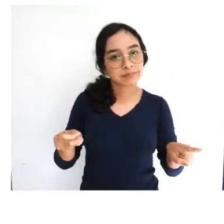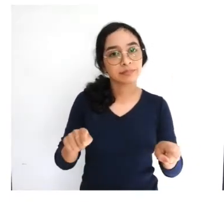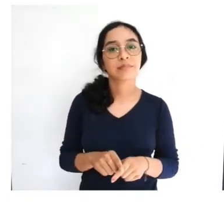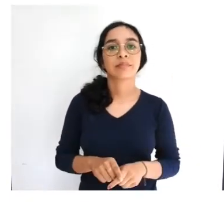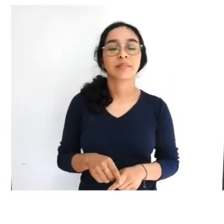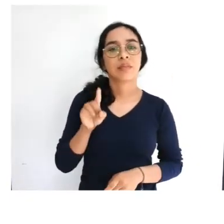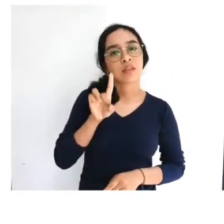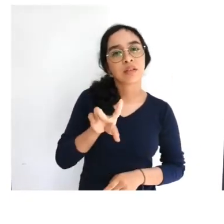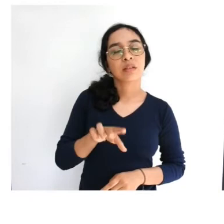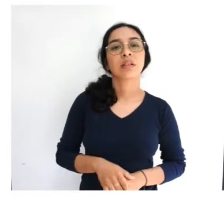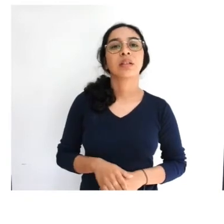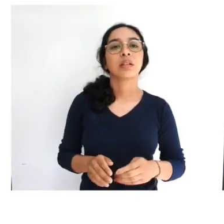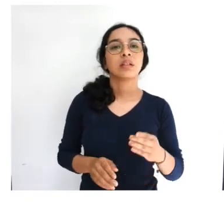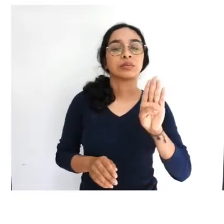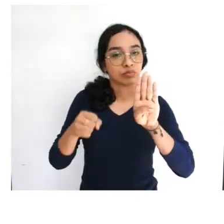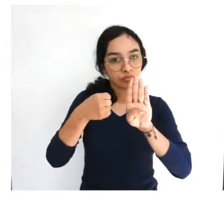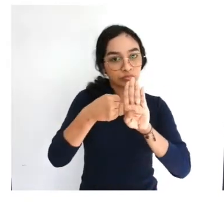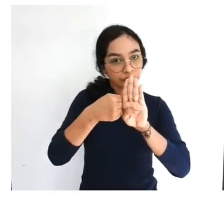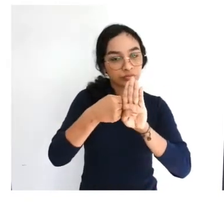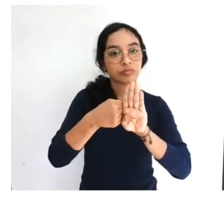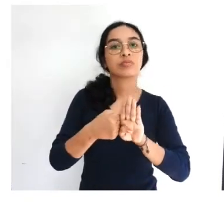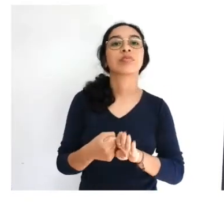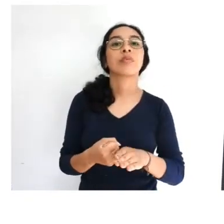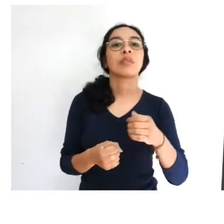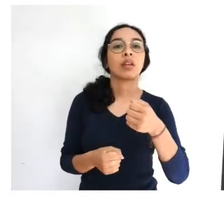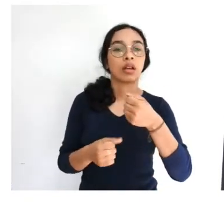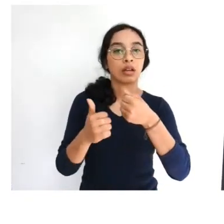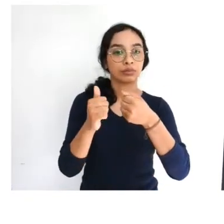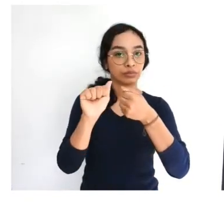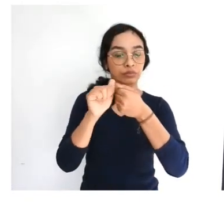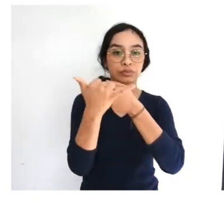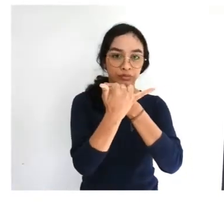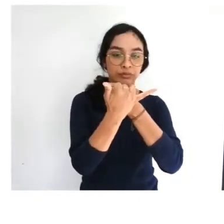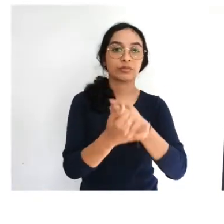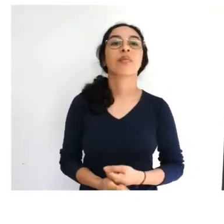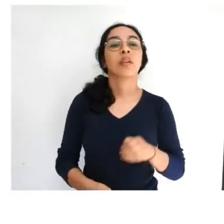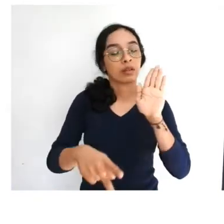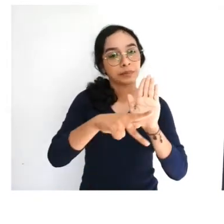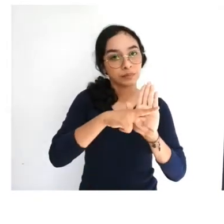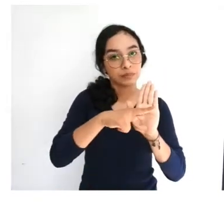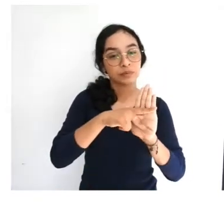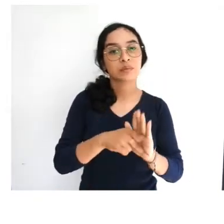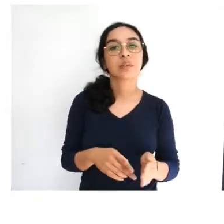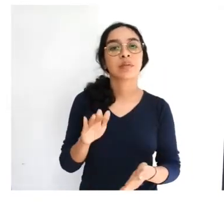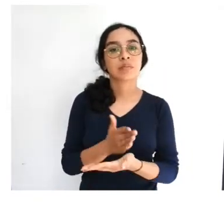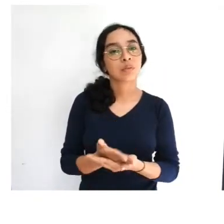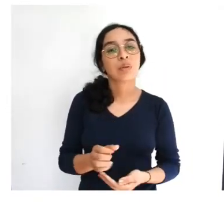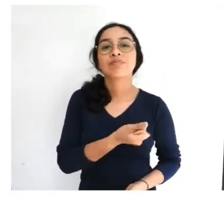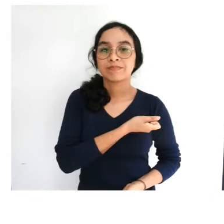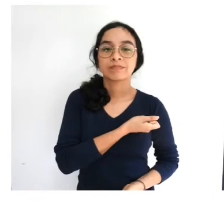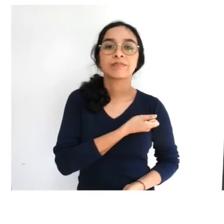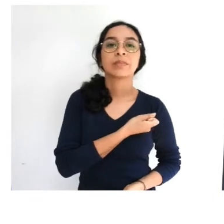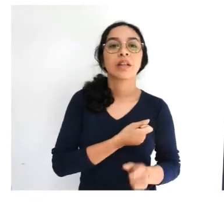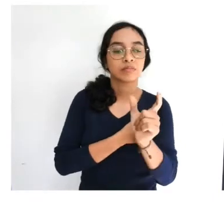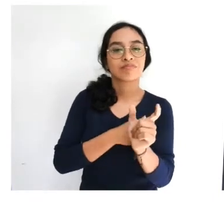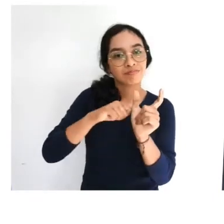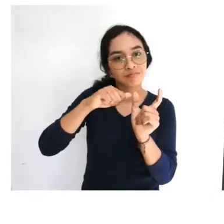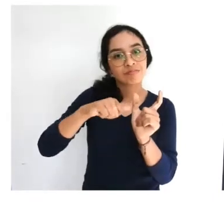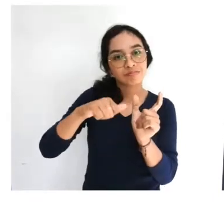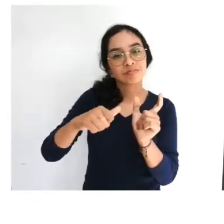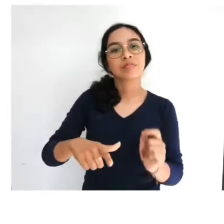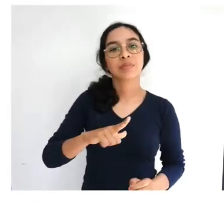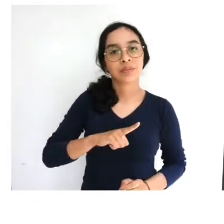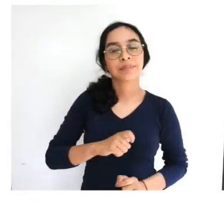os substantivos, os adjetivos e os pronomes e alguns numerais é